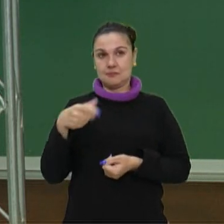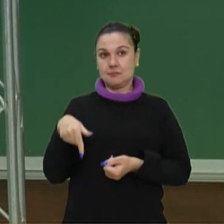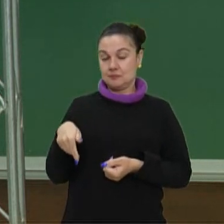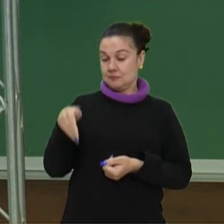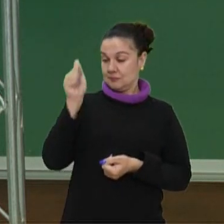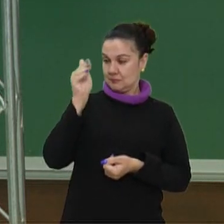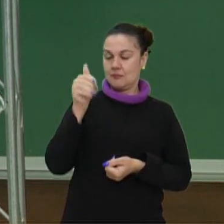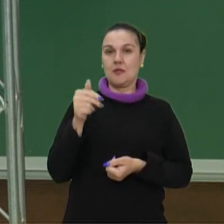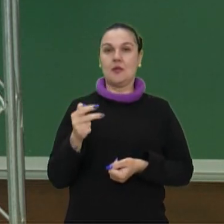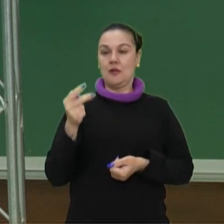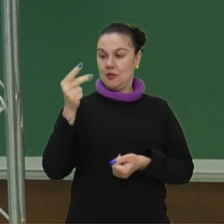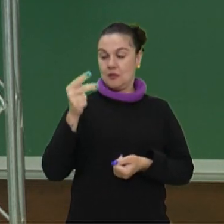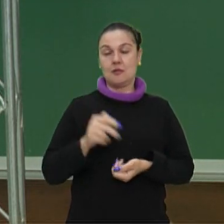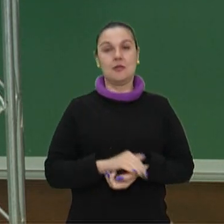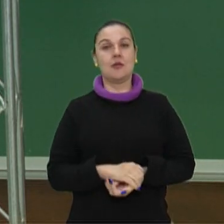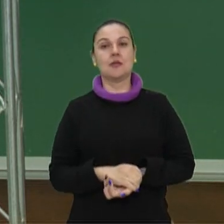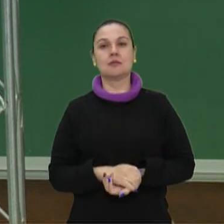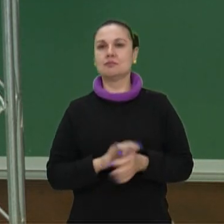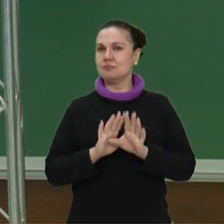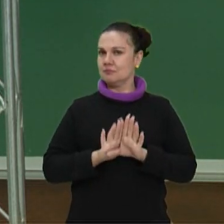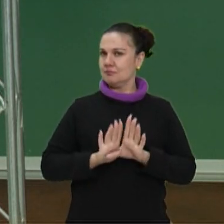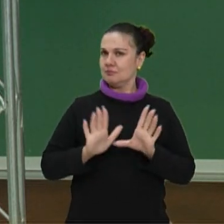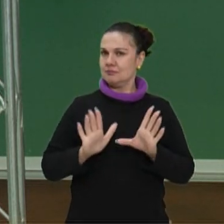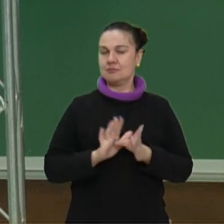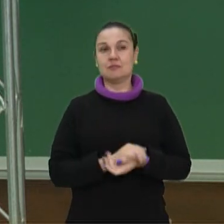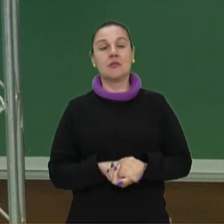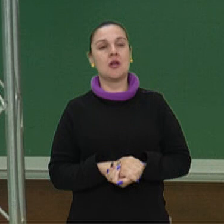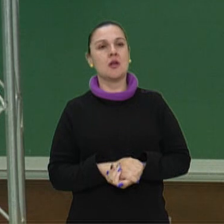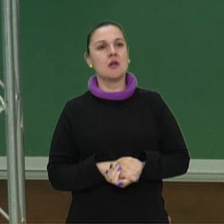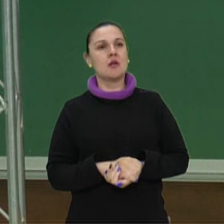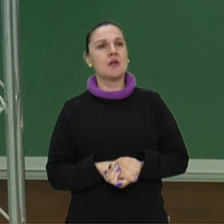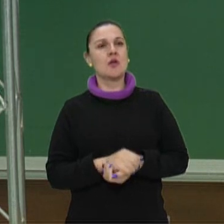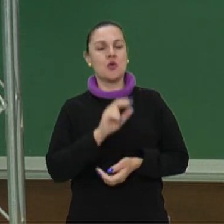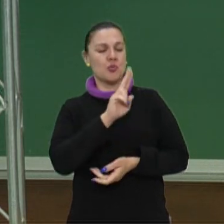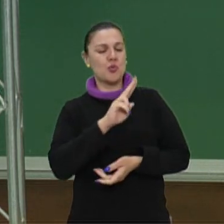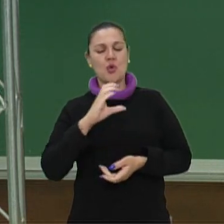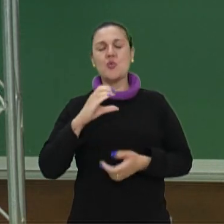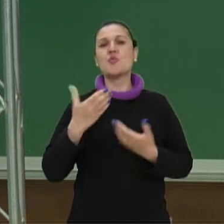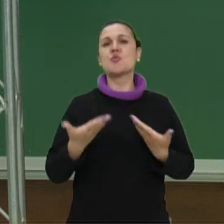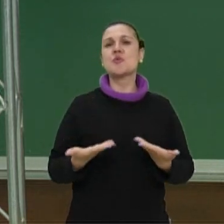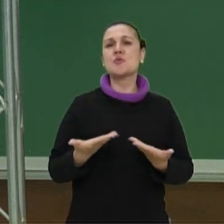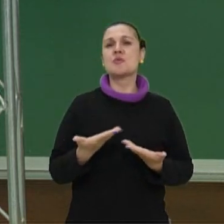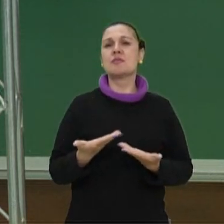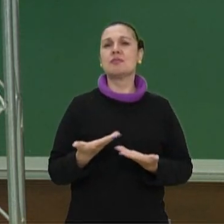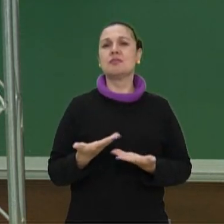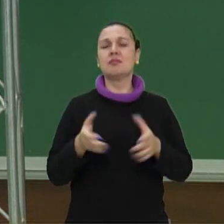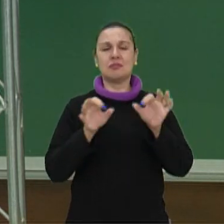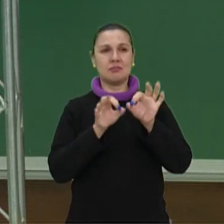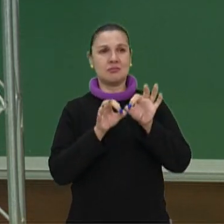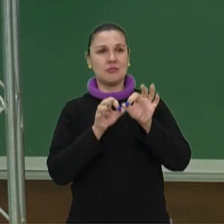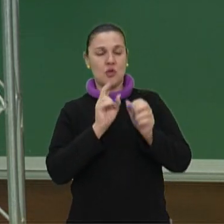e a altura do meu retângulo 2, tá? O C, por que o C aqui, né? O ponto C ponto, né? Unidades